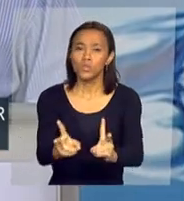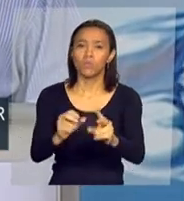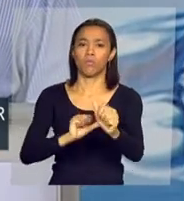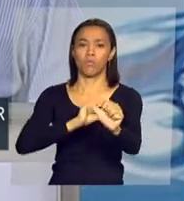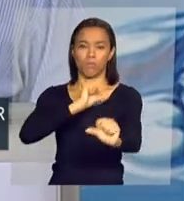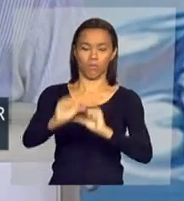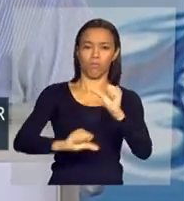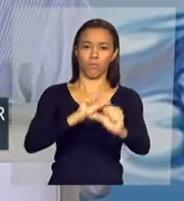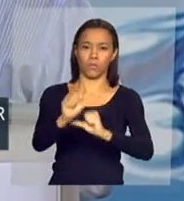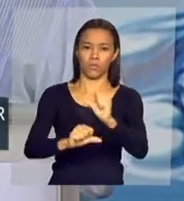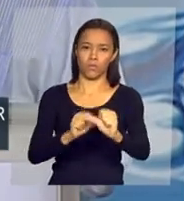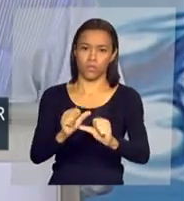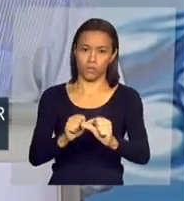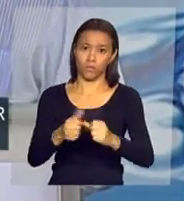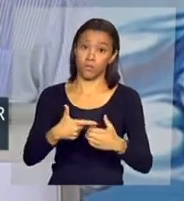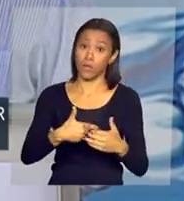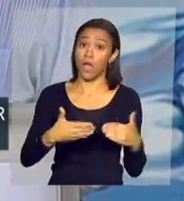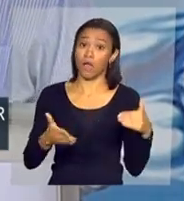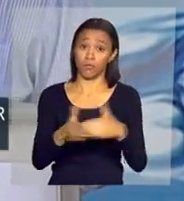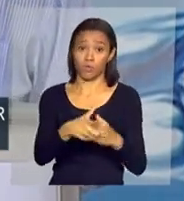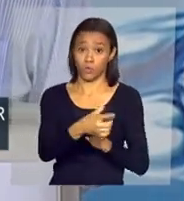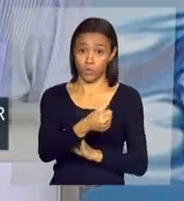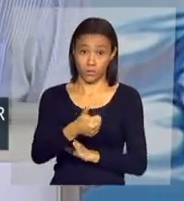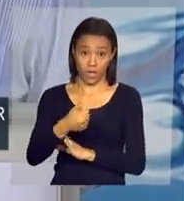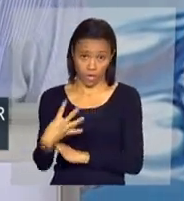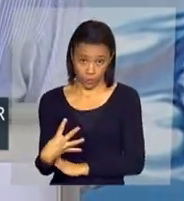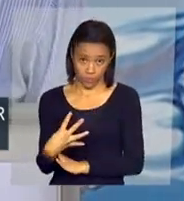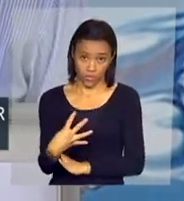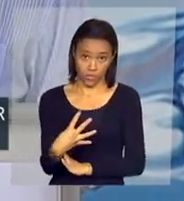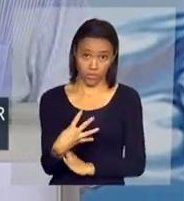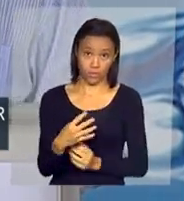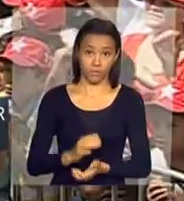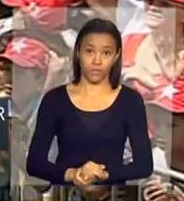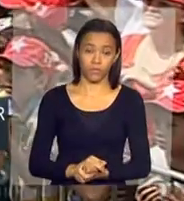continuar mudando além de 2014.